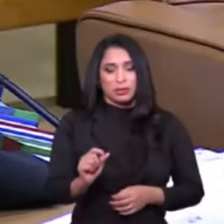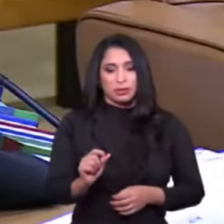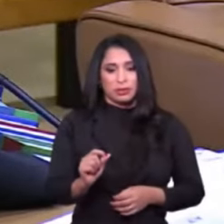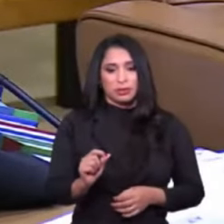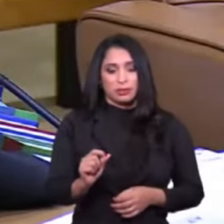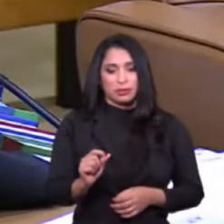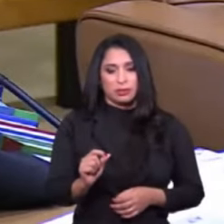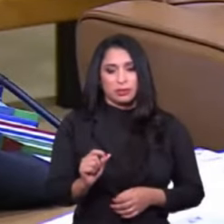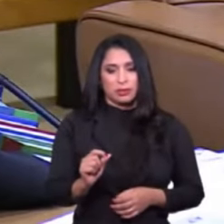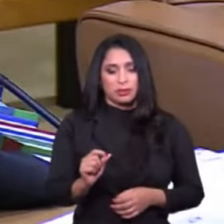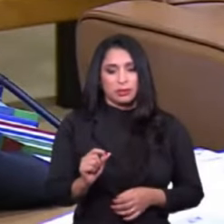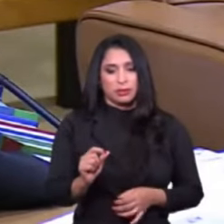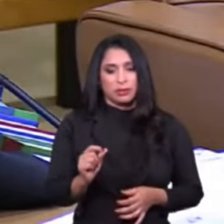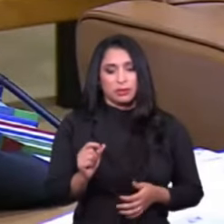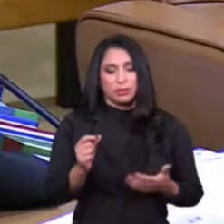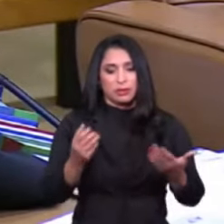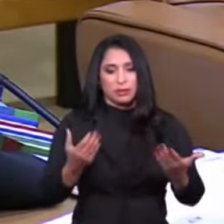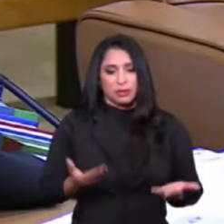legalizada.